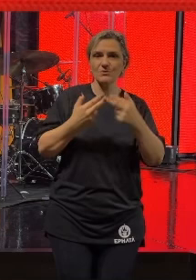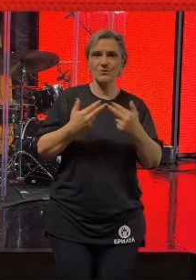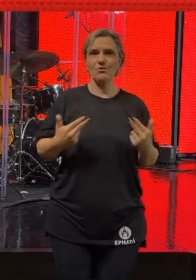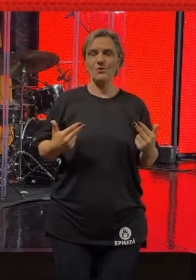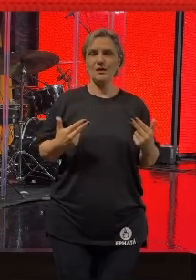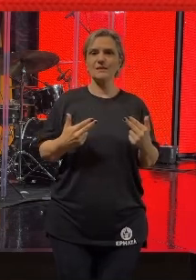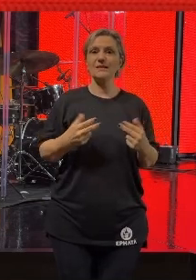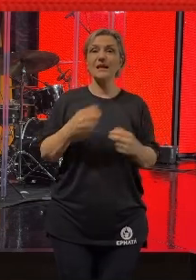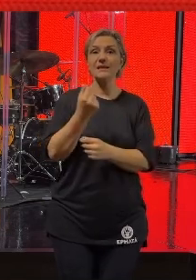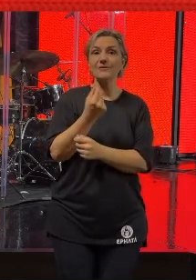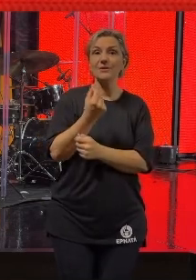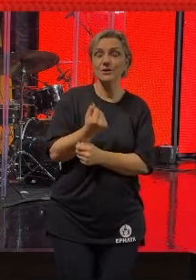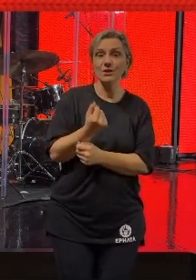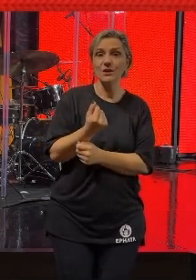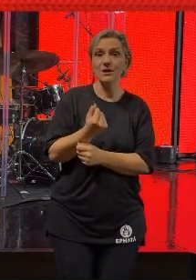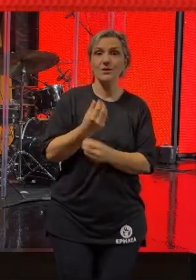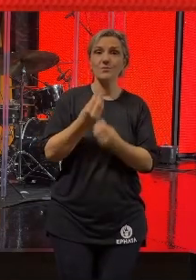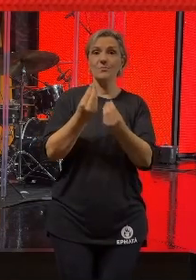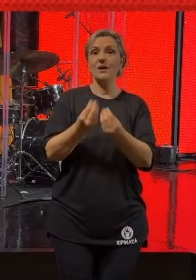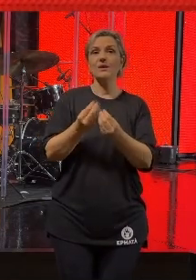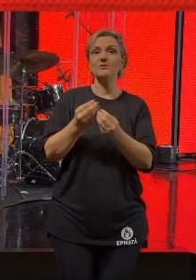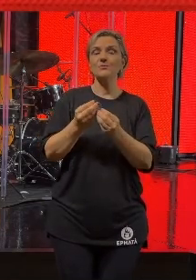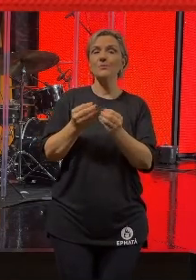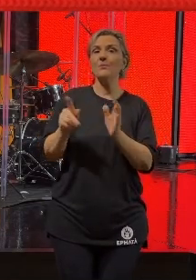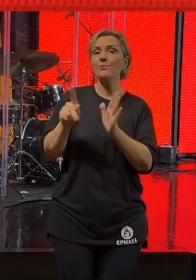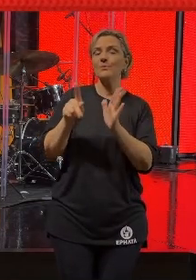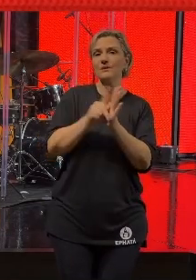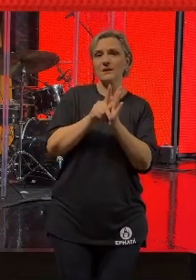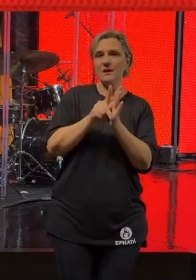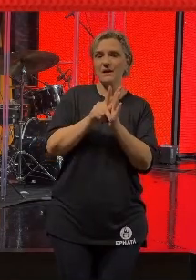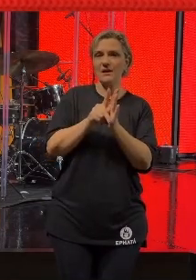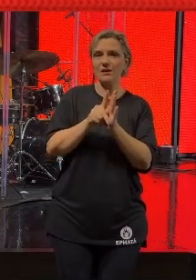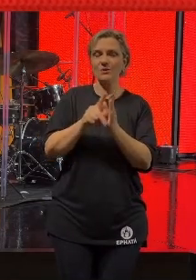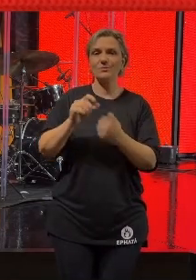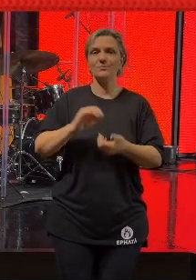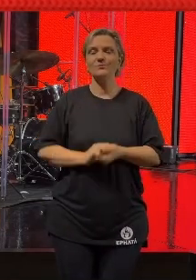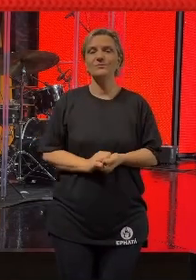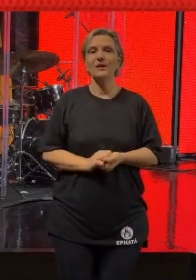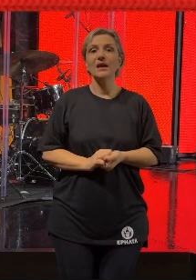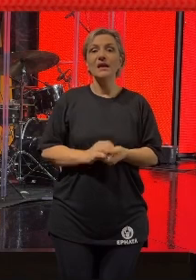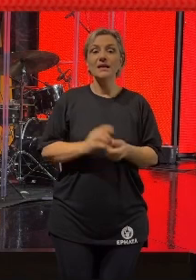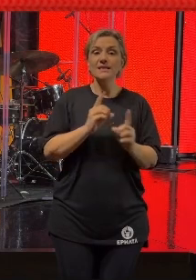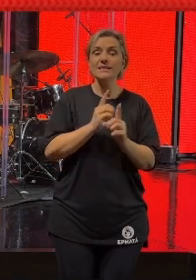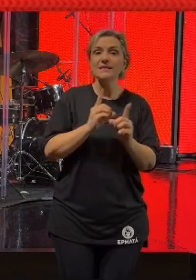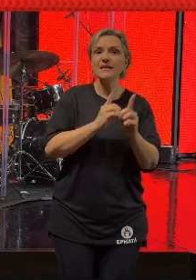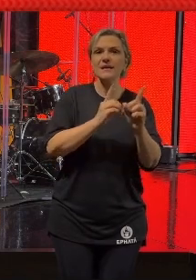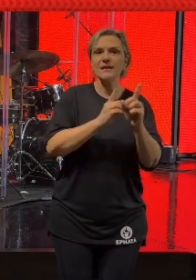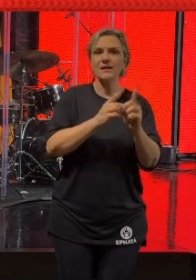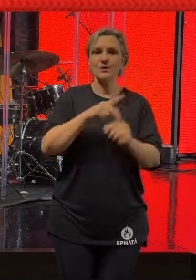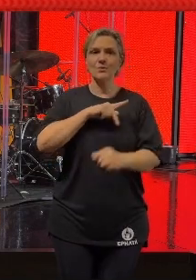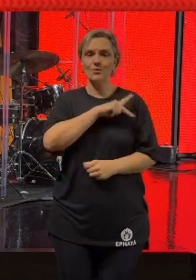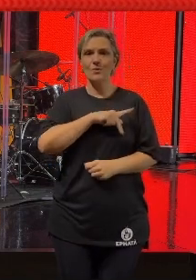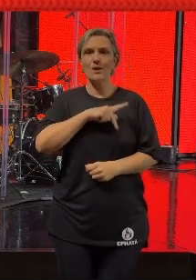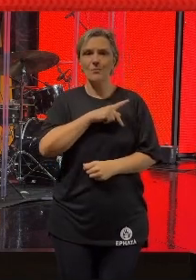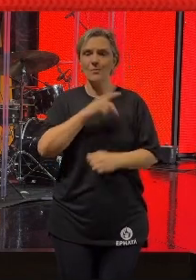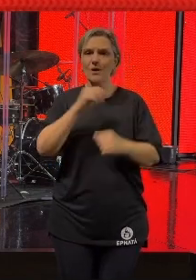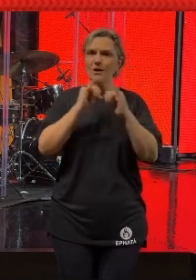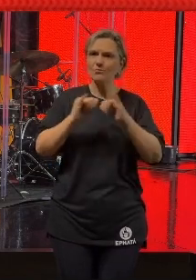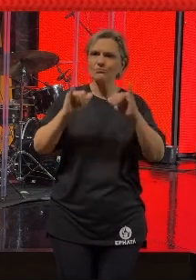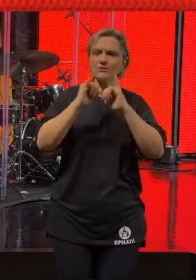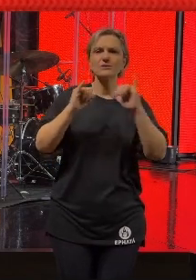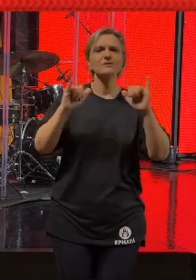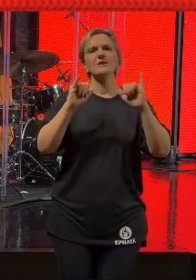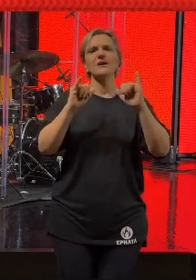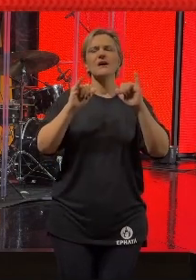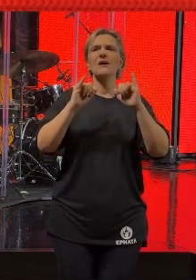grande lucro aos seus donos. Seguindo a Paulo e a nós, gritava dizendo: estes